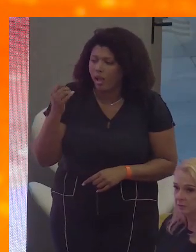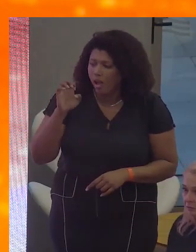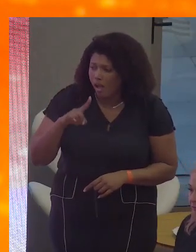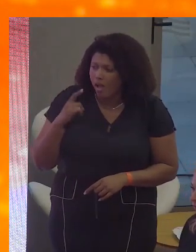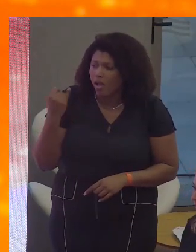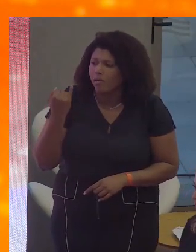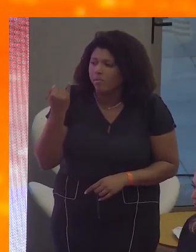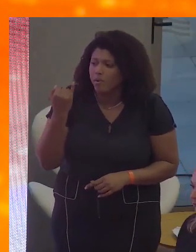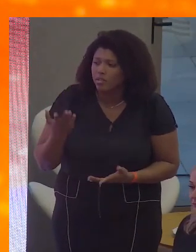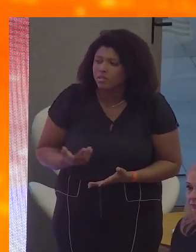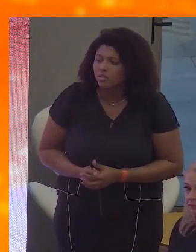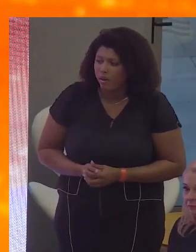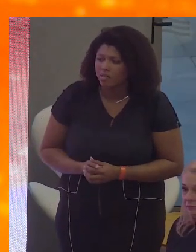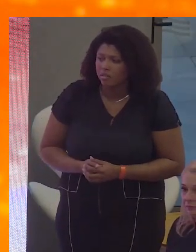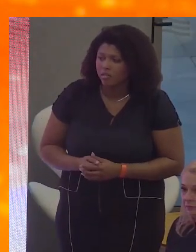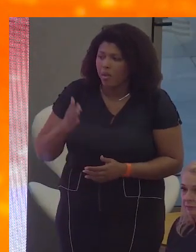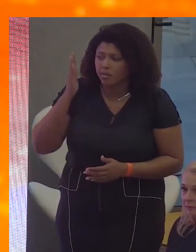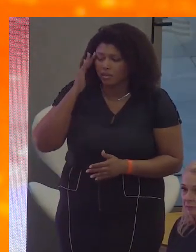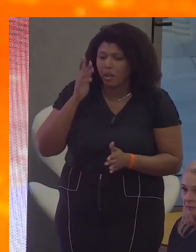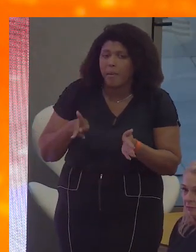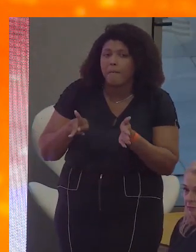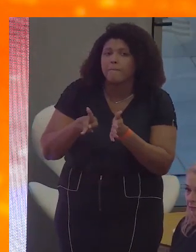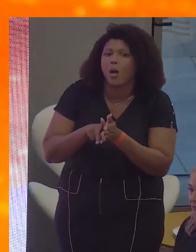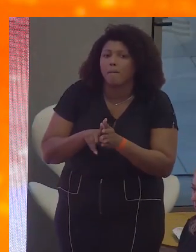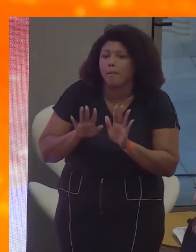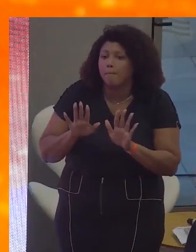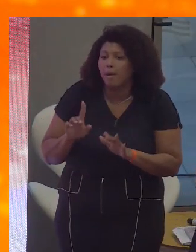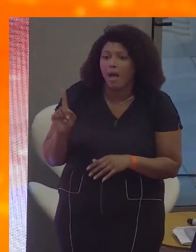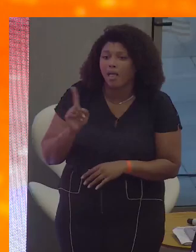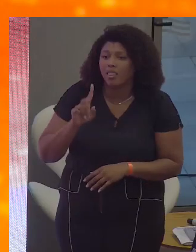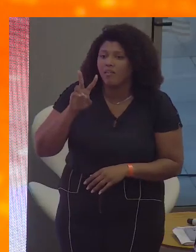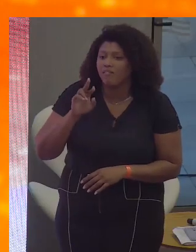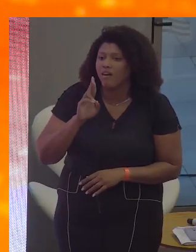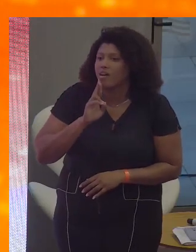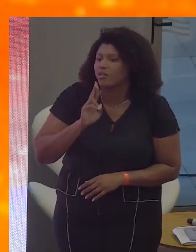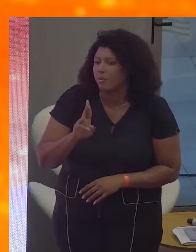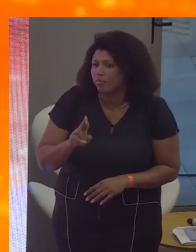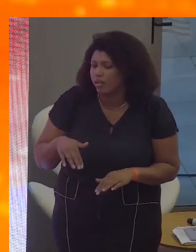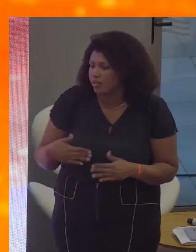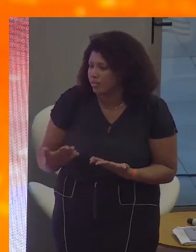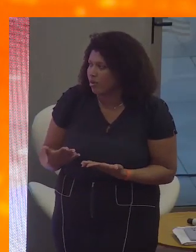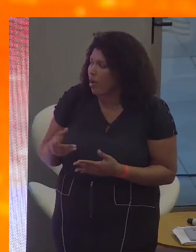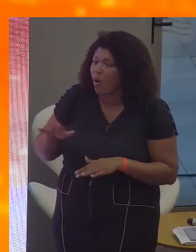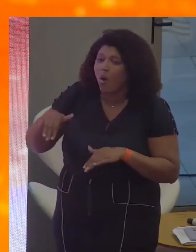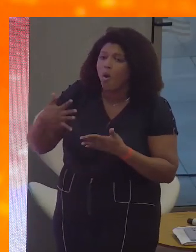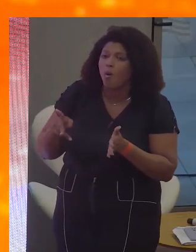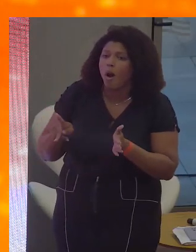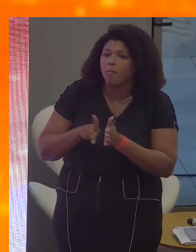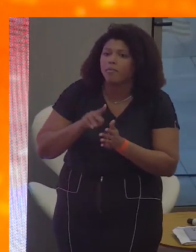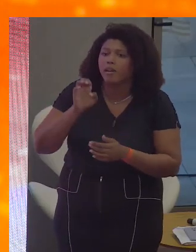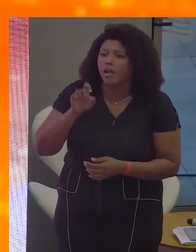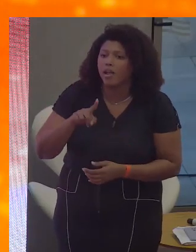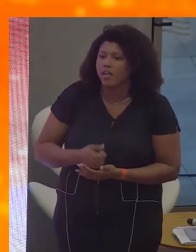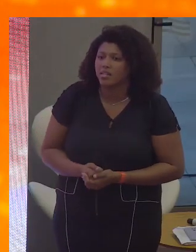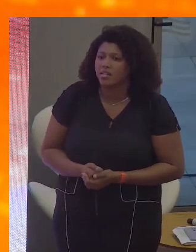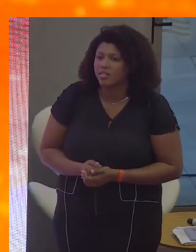A fitoteca é boa para saber a padronização, mas ainda não vai responder a ela que padronização é essa.